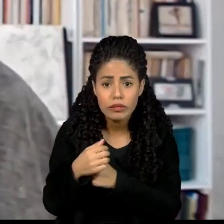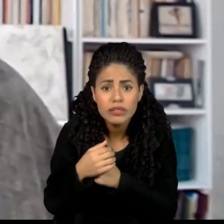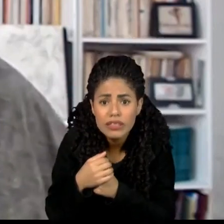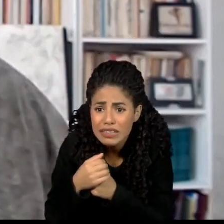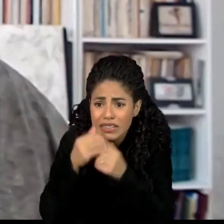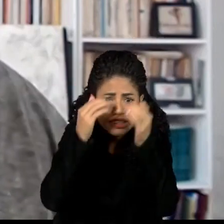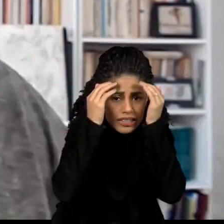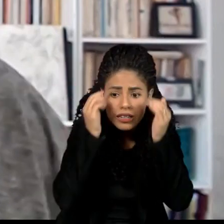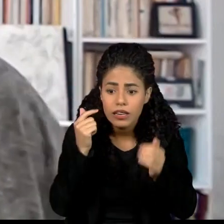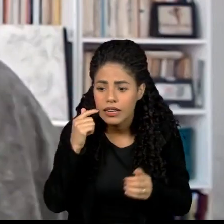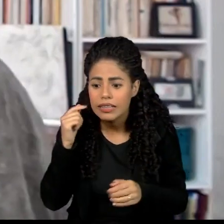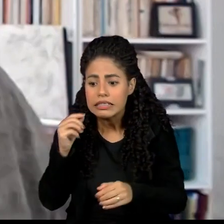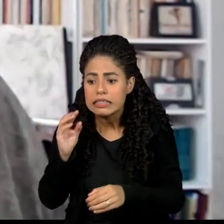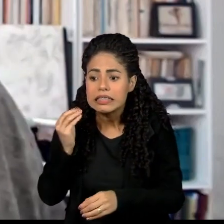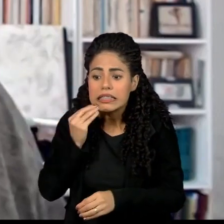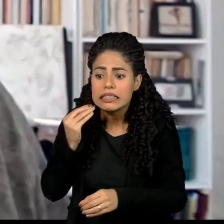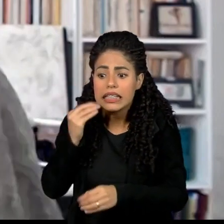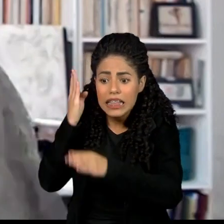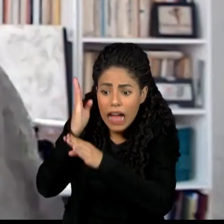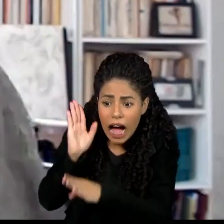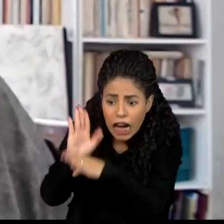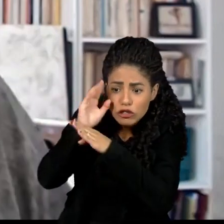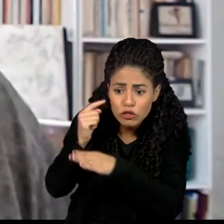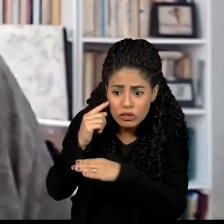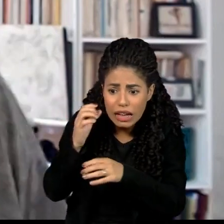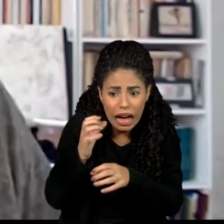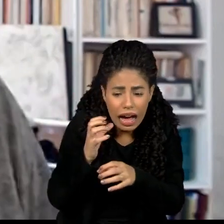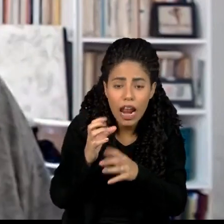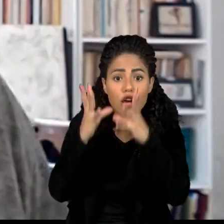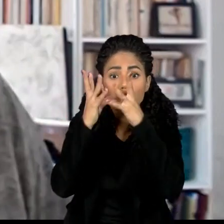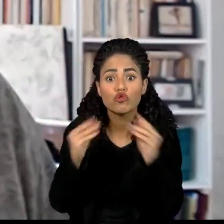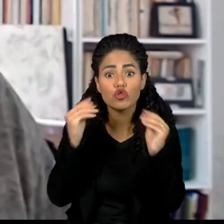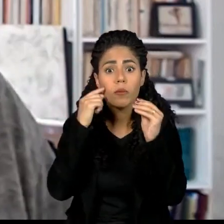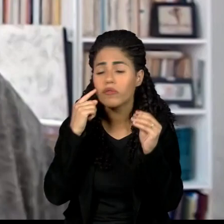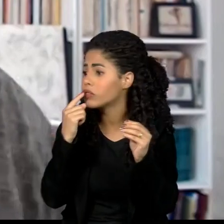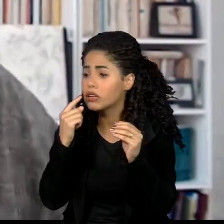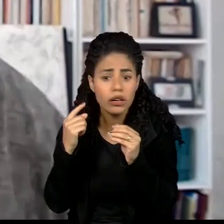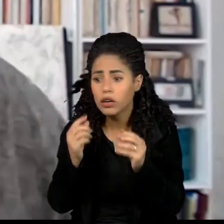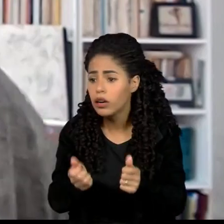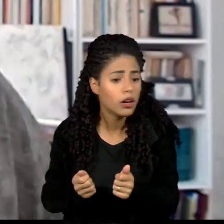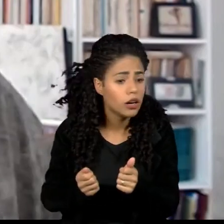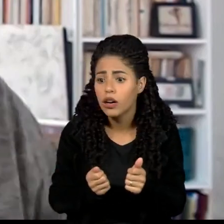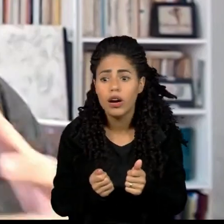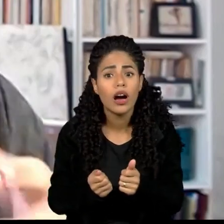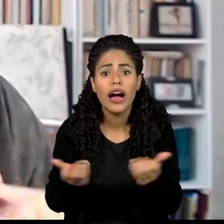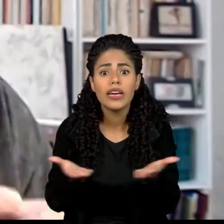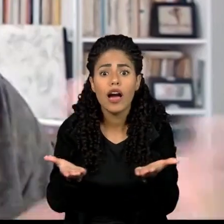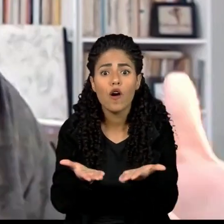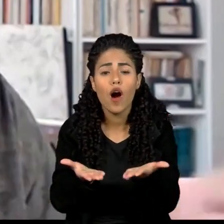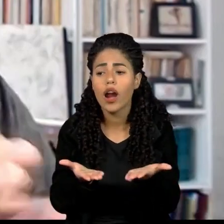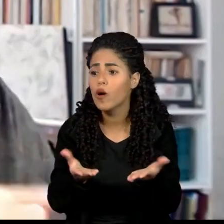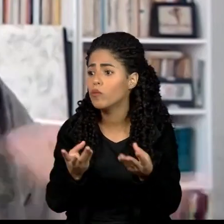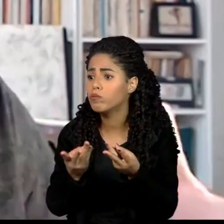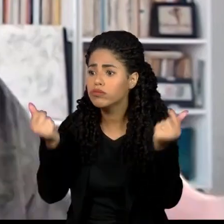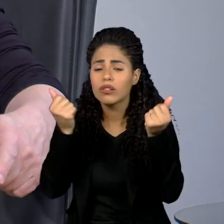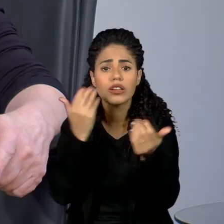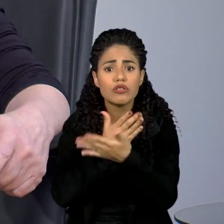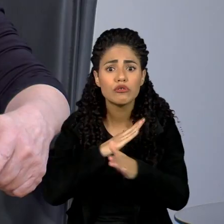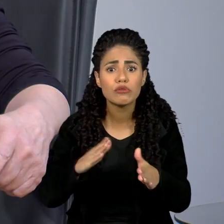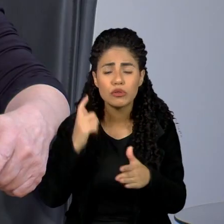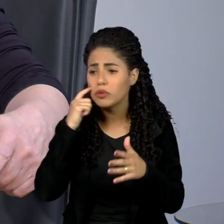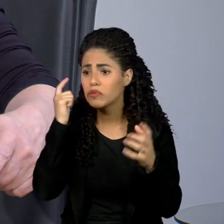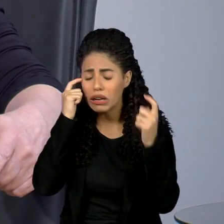tentar ajudar, e aí quando você segura aquilo, ela some, você fica com aquela trouxa na mão e acaba sofrendo de uma